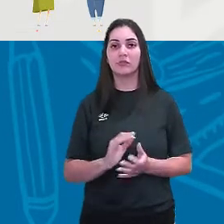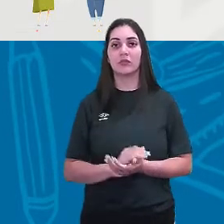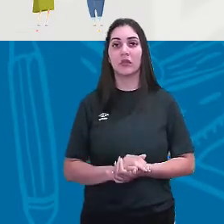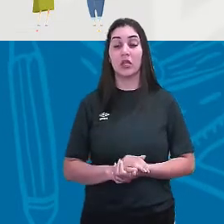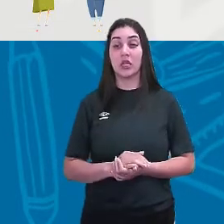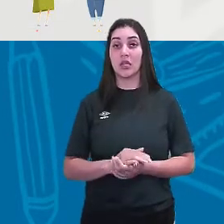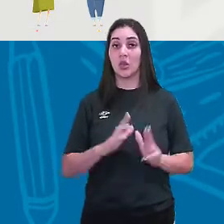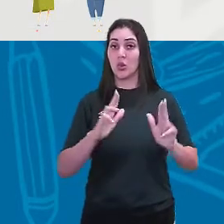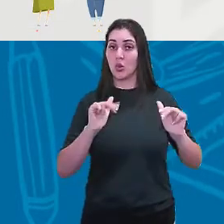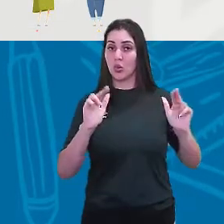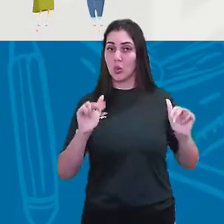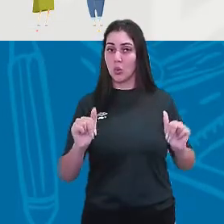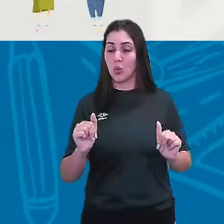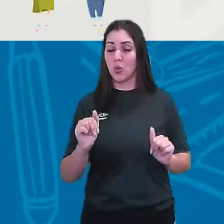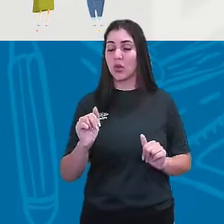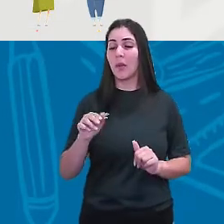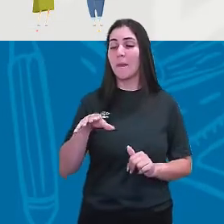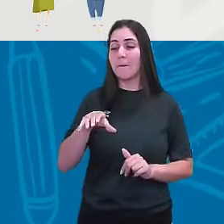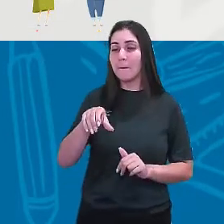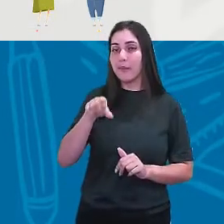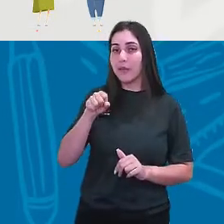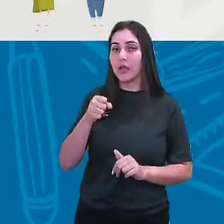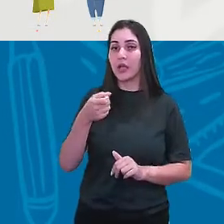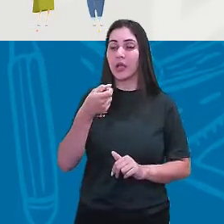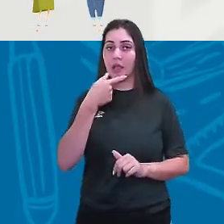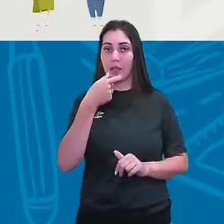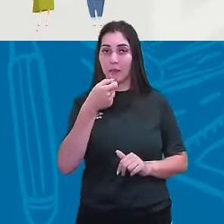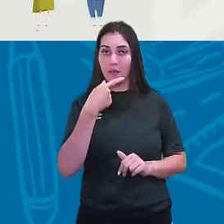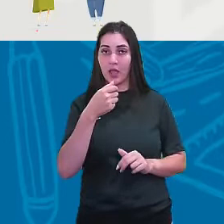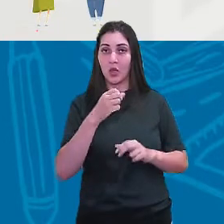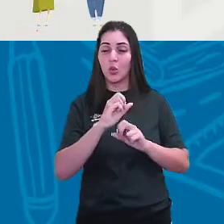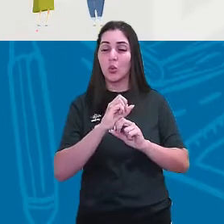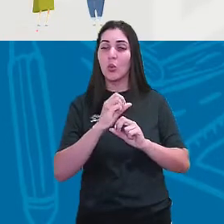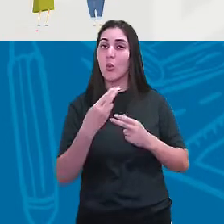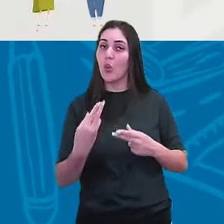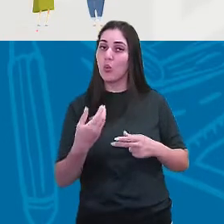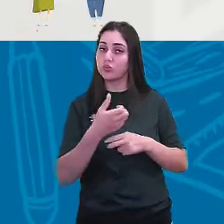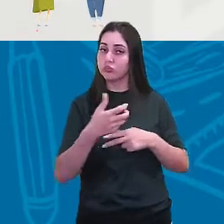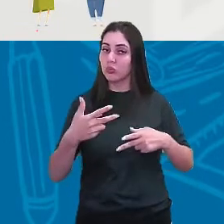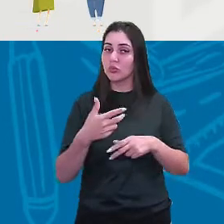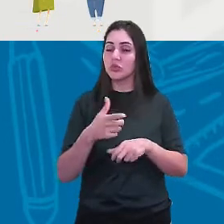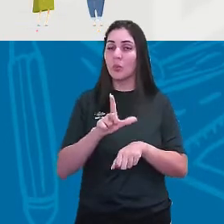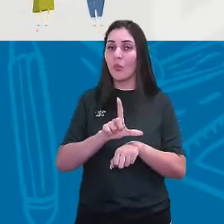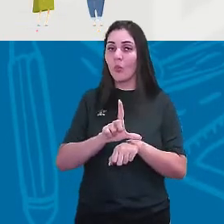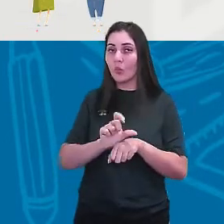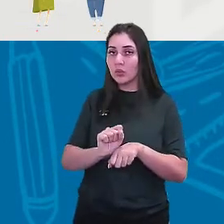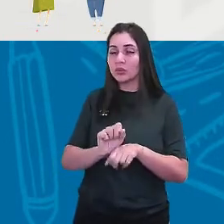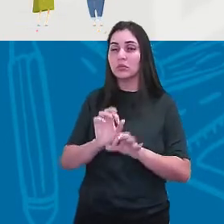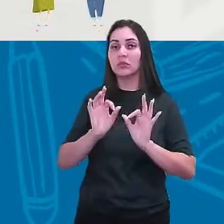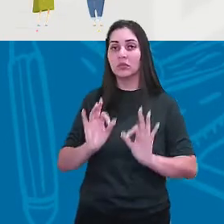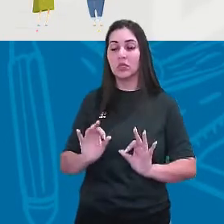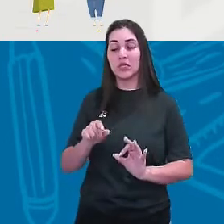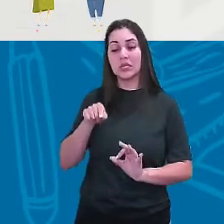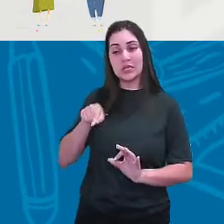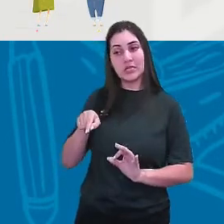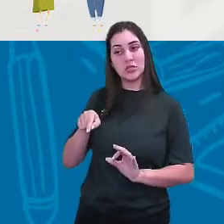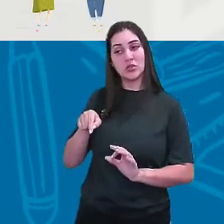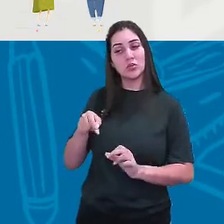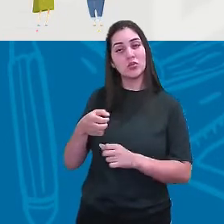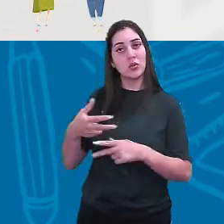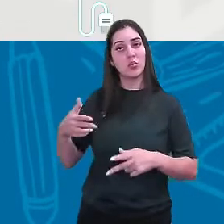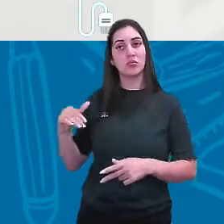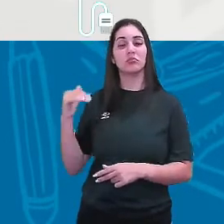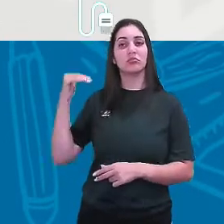Portanto, jamais mexer com remédio ou com produtos de limpeza, tá certo? Isso daí é coisa de adulto, tá